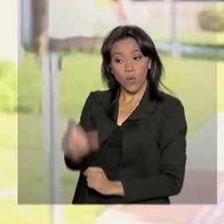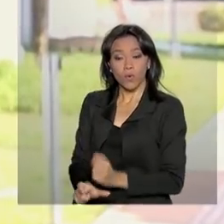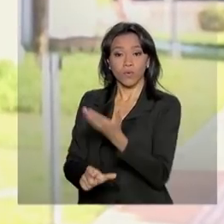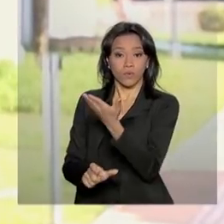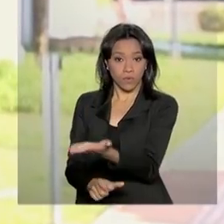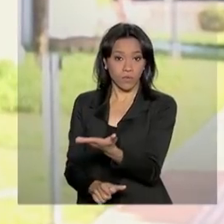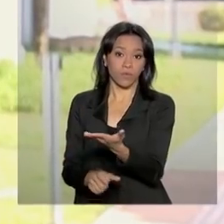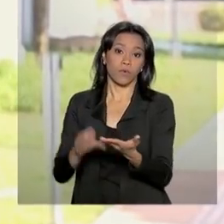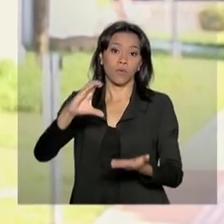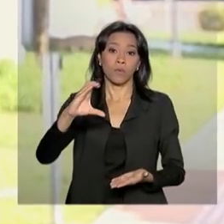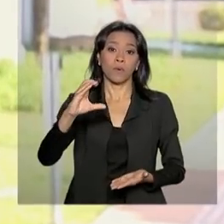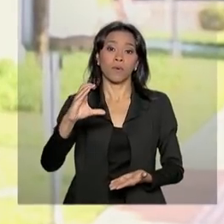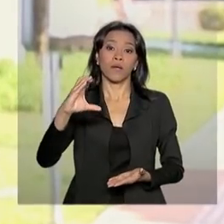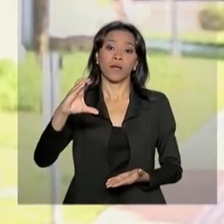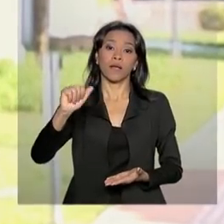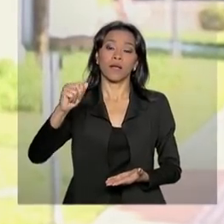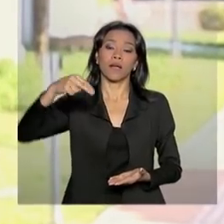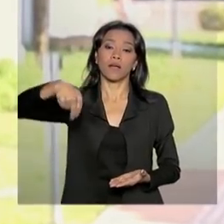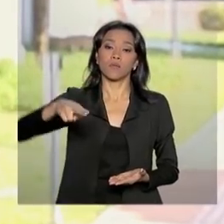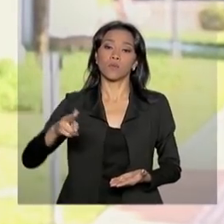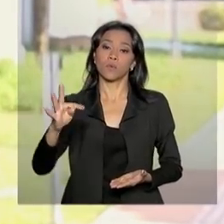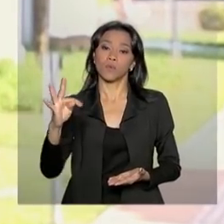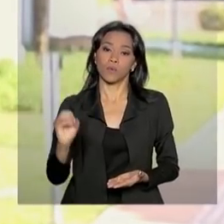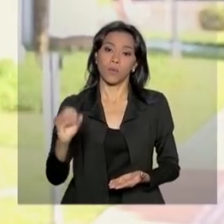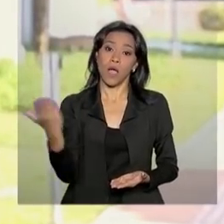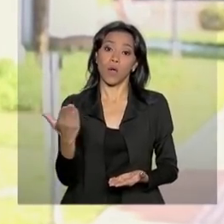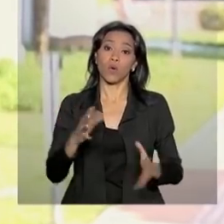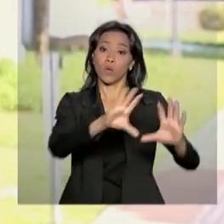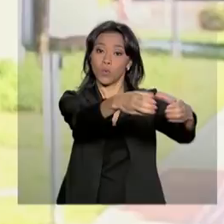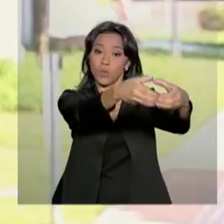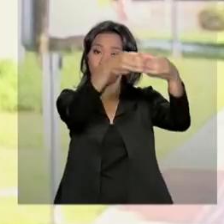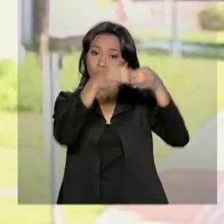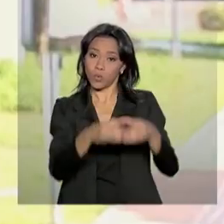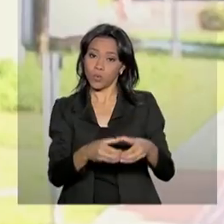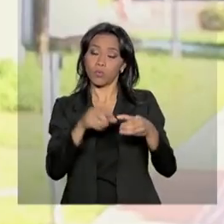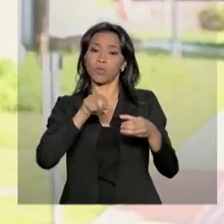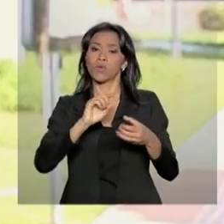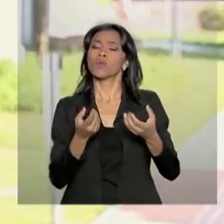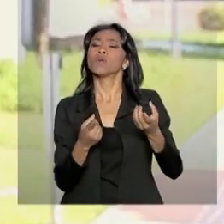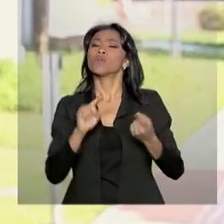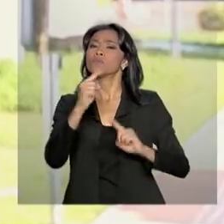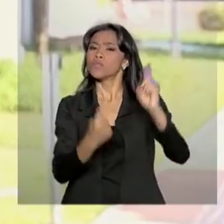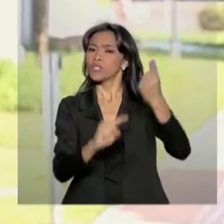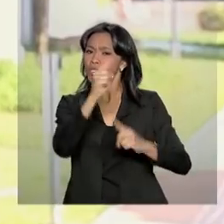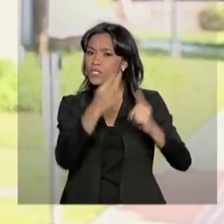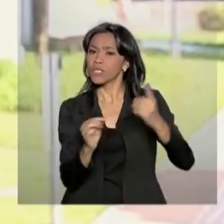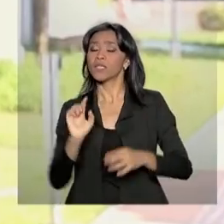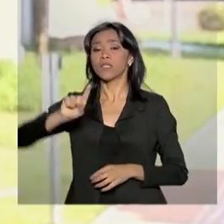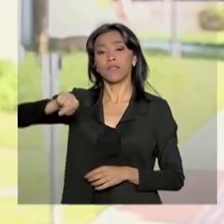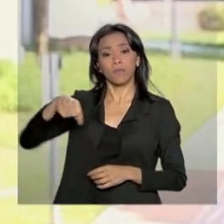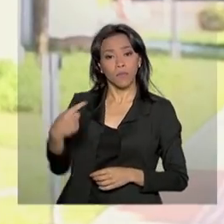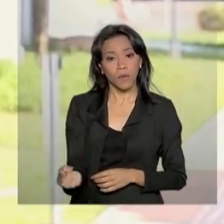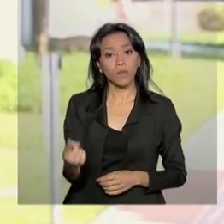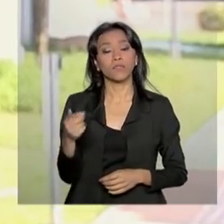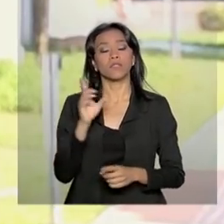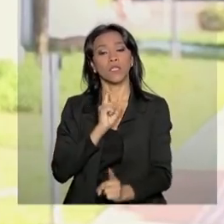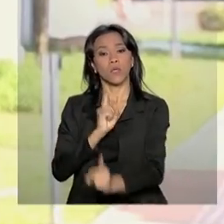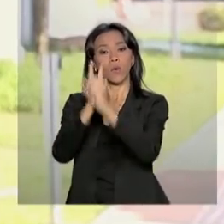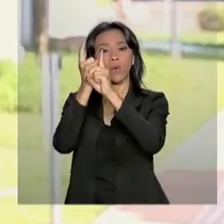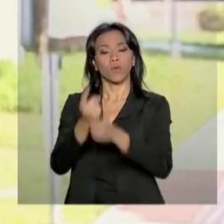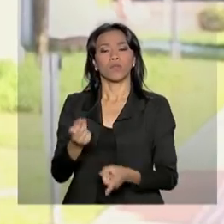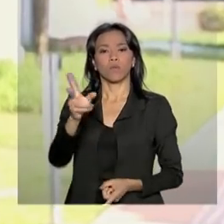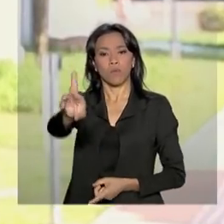Gustavo Canuto, ele recebe uma comitiva do Chile. Em seguida, Hamilton Mourão se encontra com representantes do